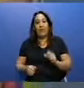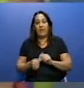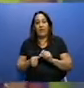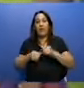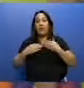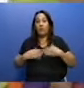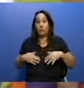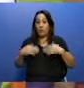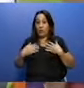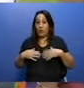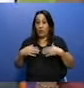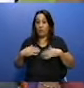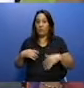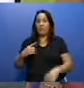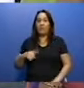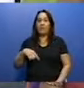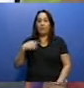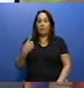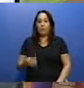professora.